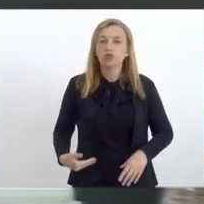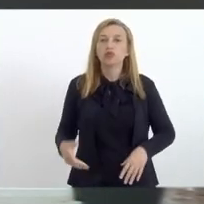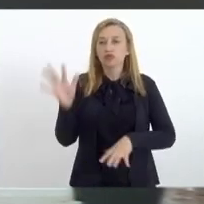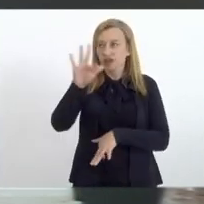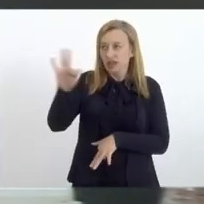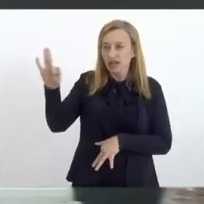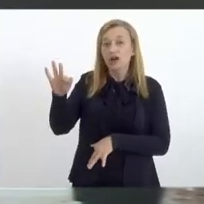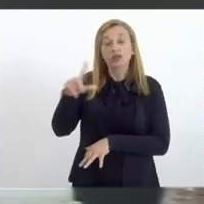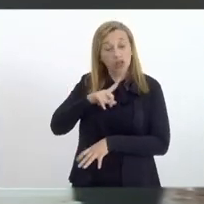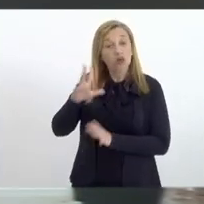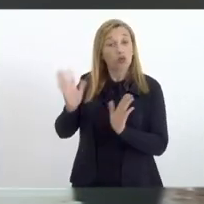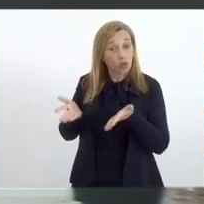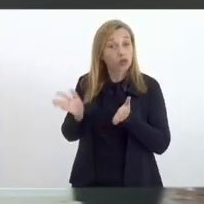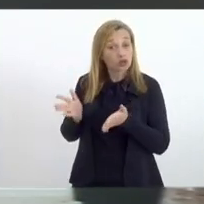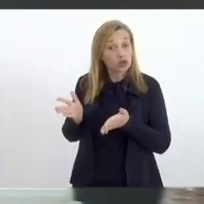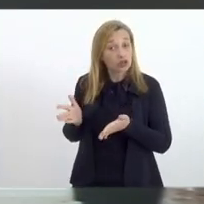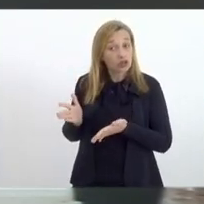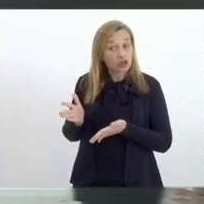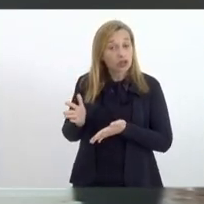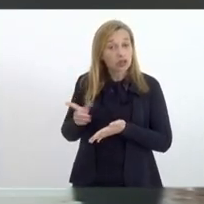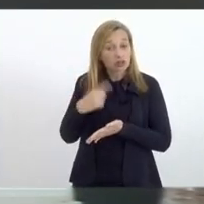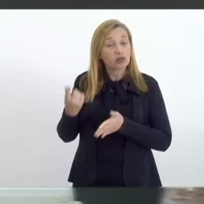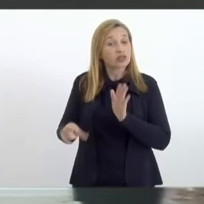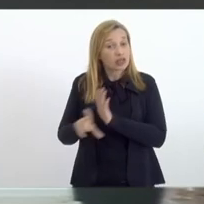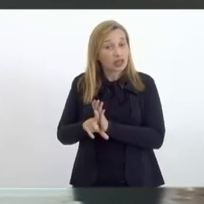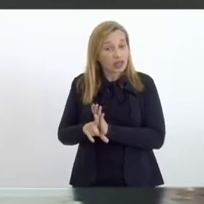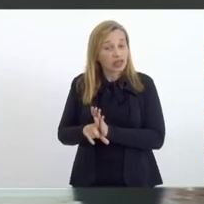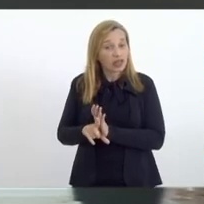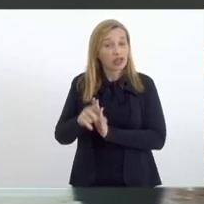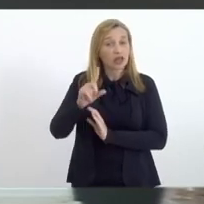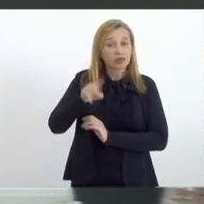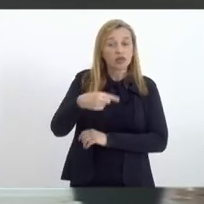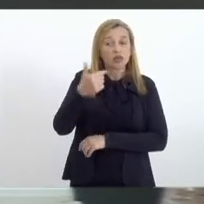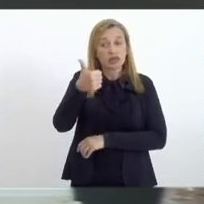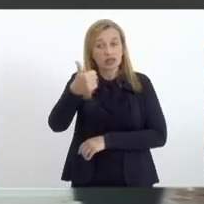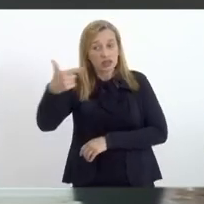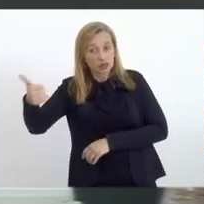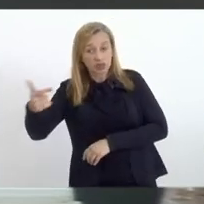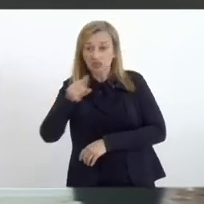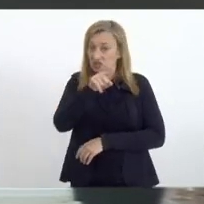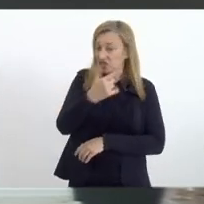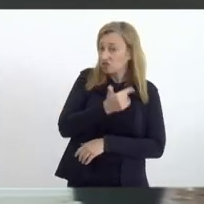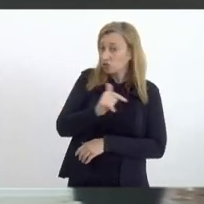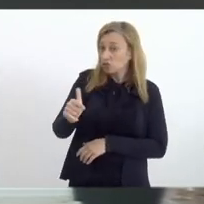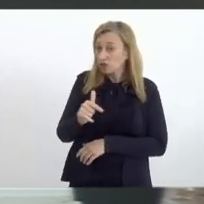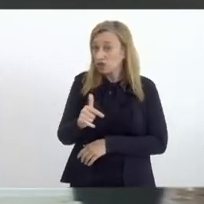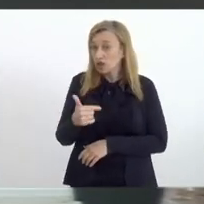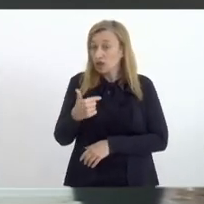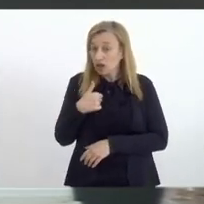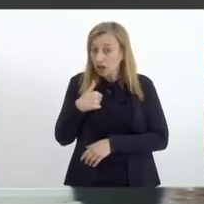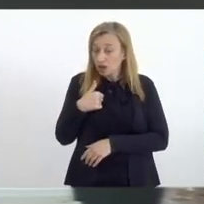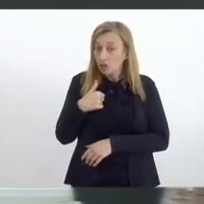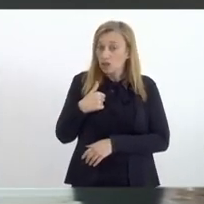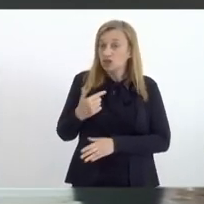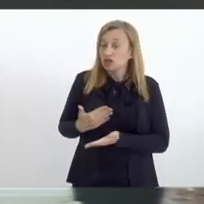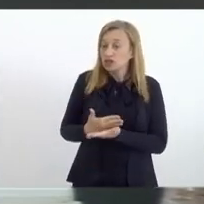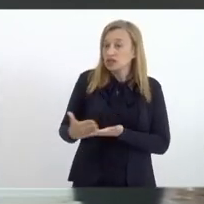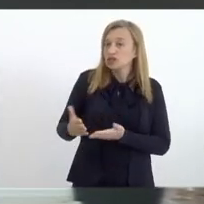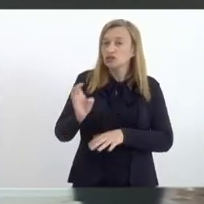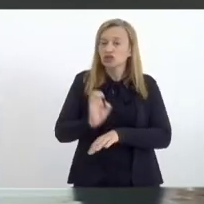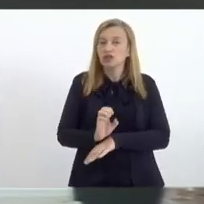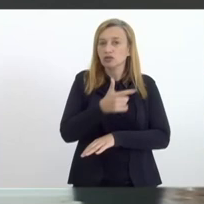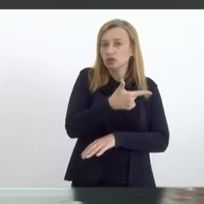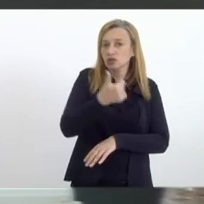né, na nossa legislação, na Lei 8.112, e que vocês não tinham. E eu, desde que estou aqui no Estado,